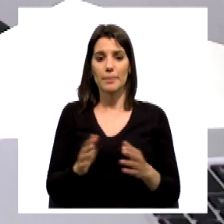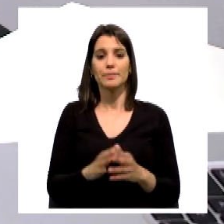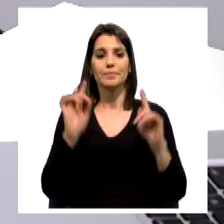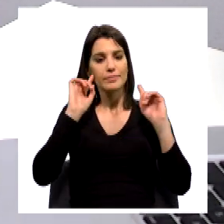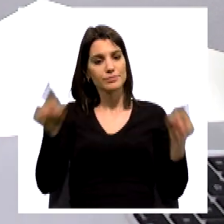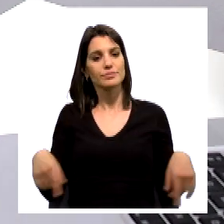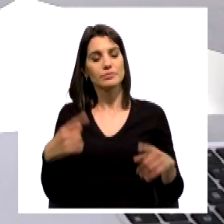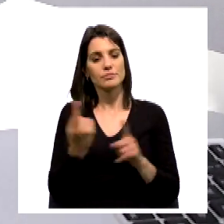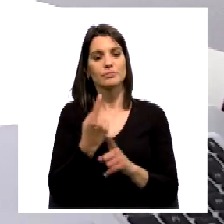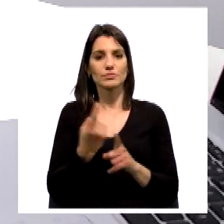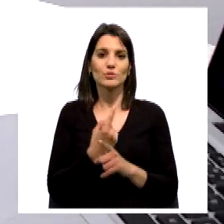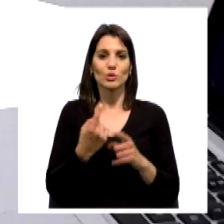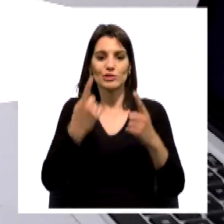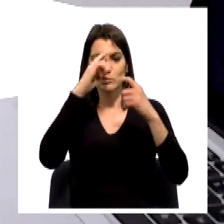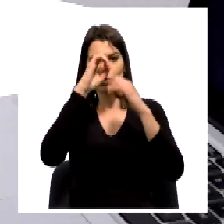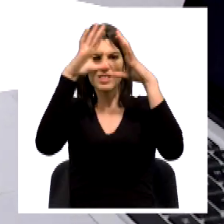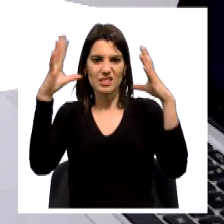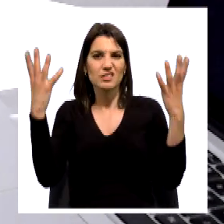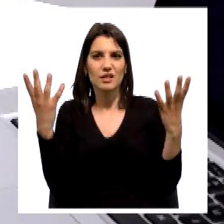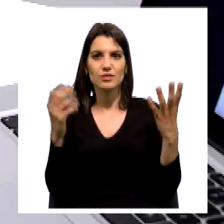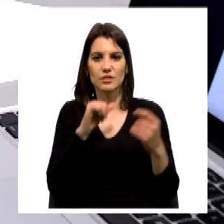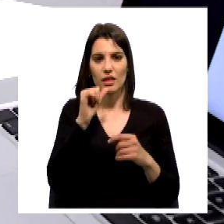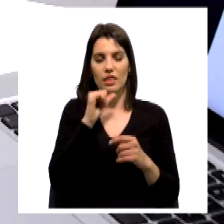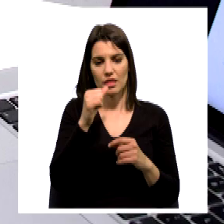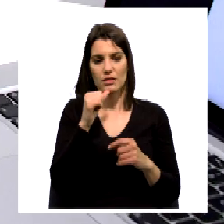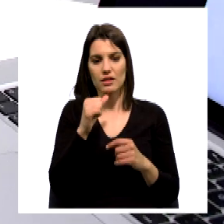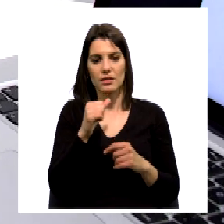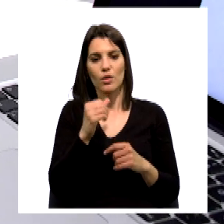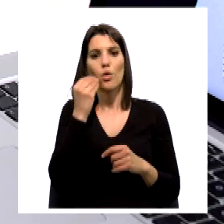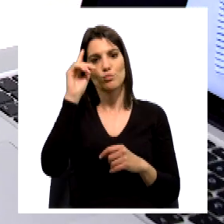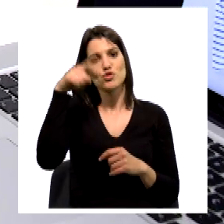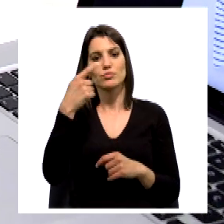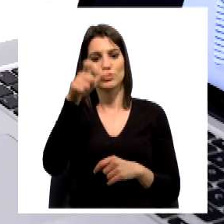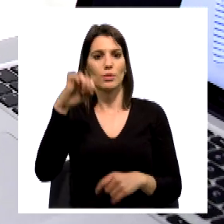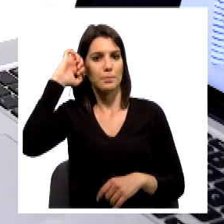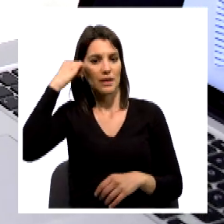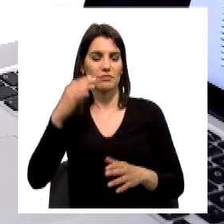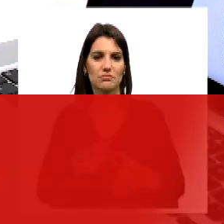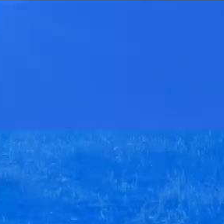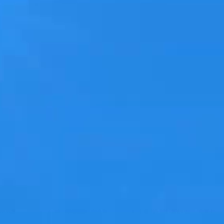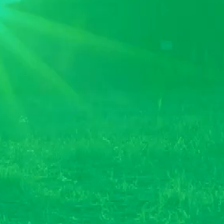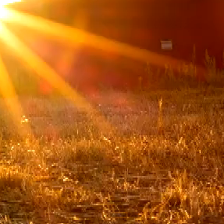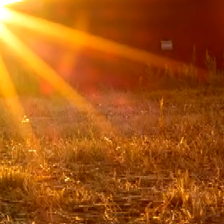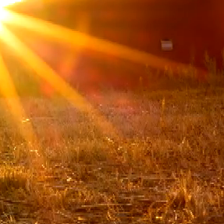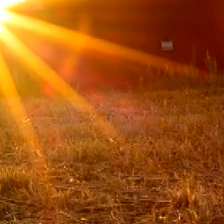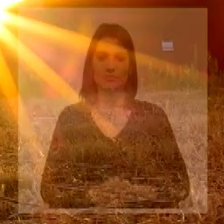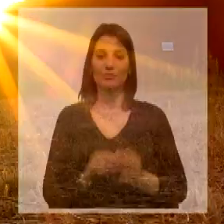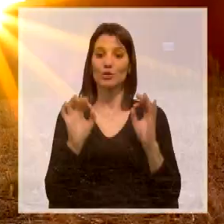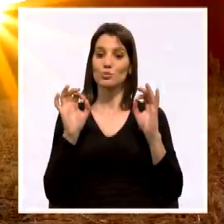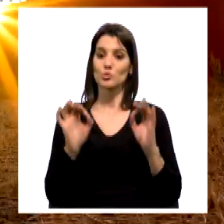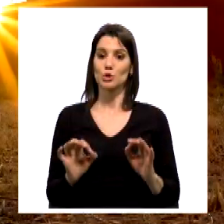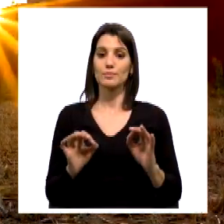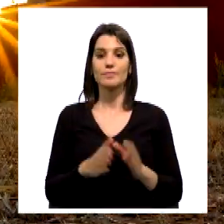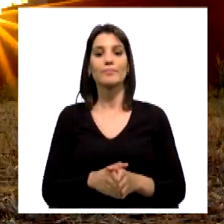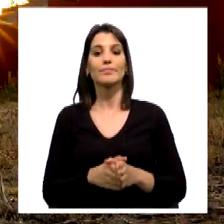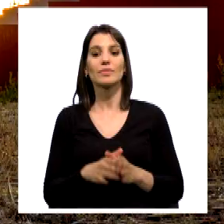conseguires te abstrair destes estereótipos que sobre identificar uma vítima. Está feito